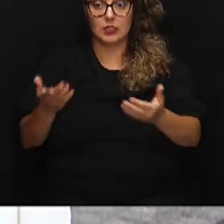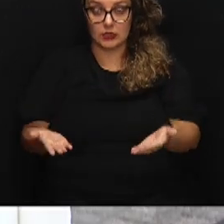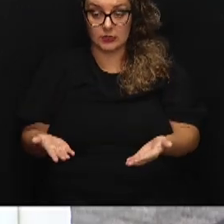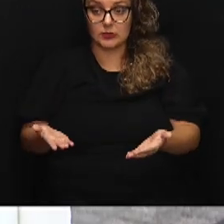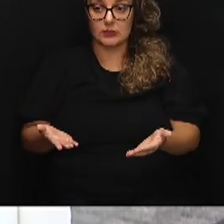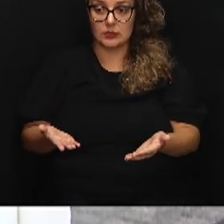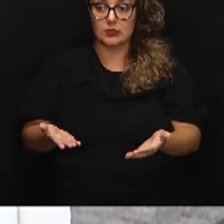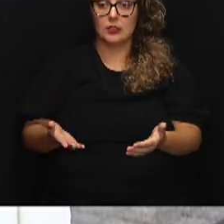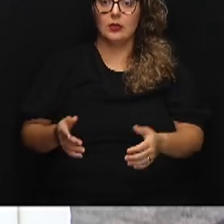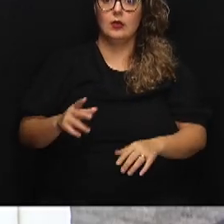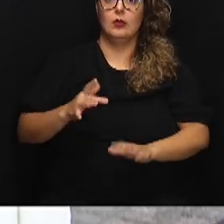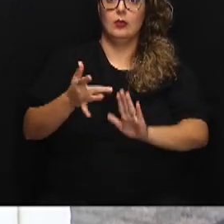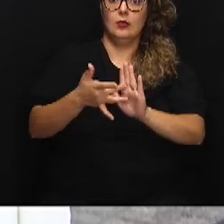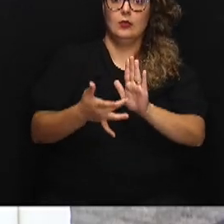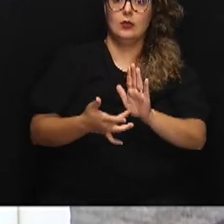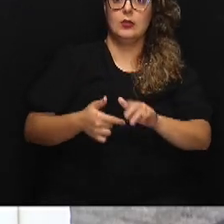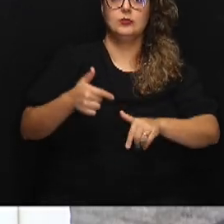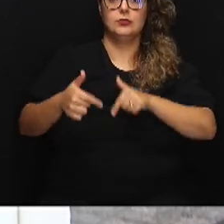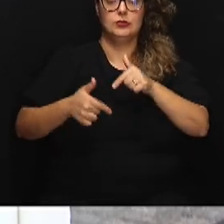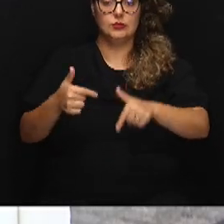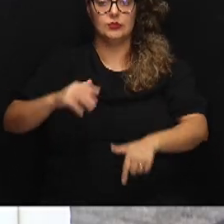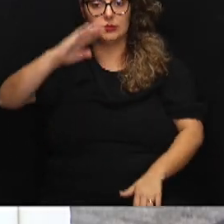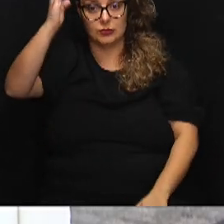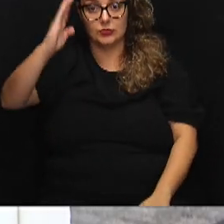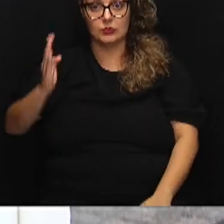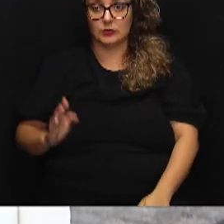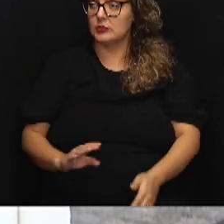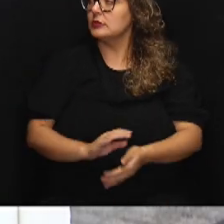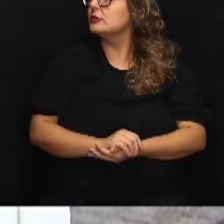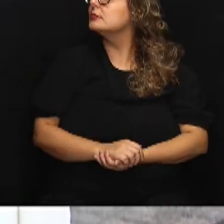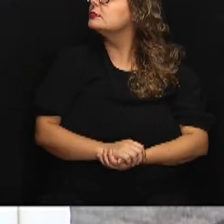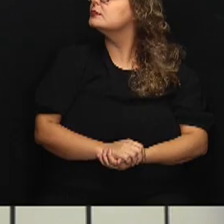uma pauta geral dos trabalhadores brasileiros.